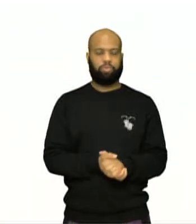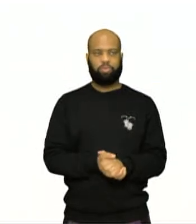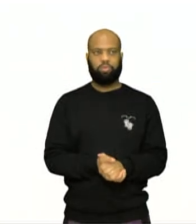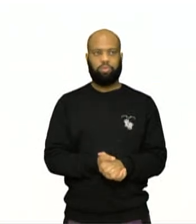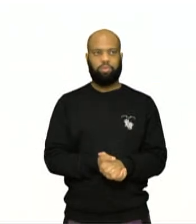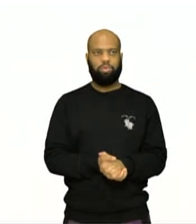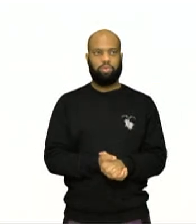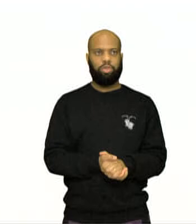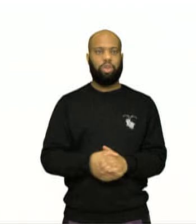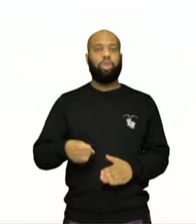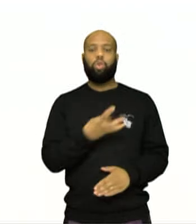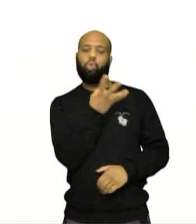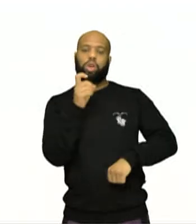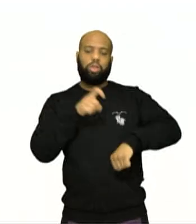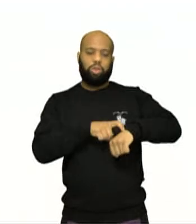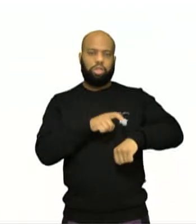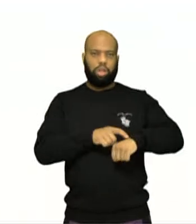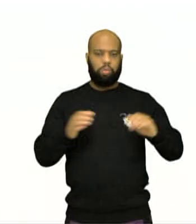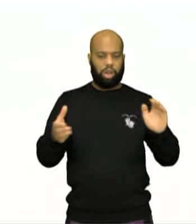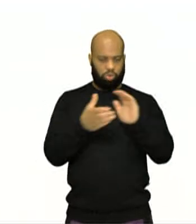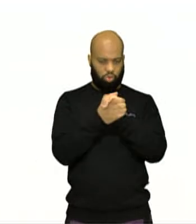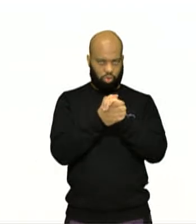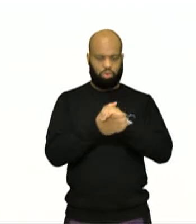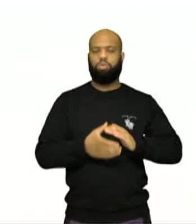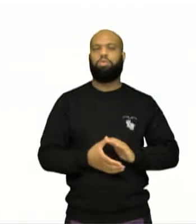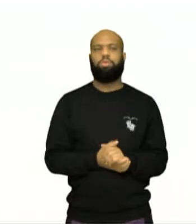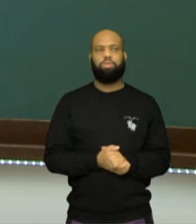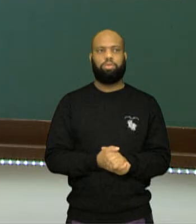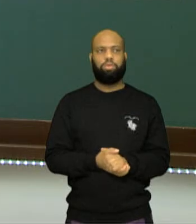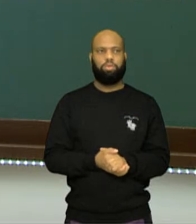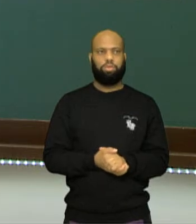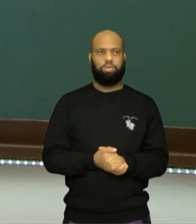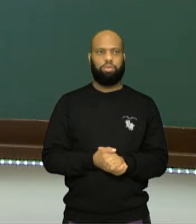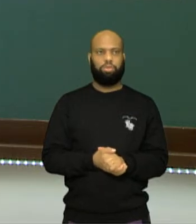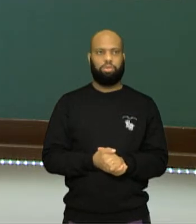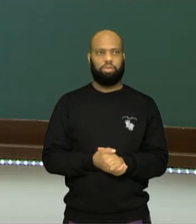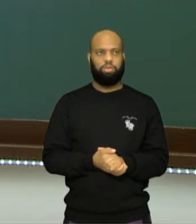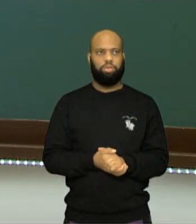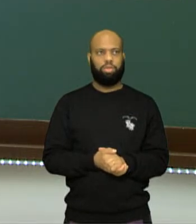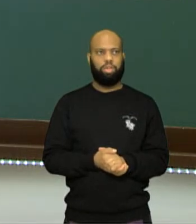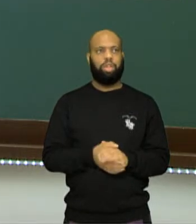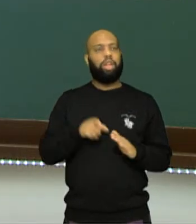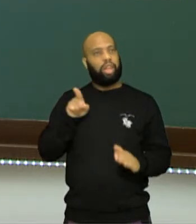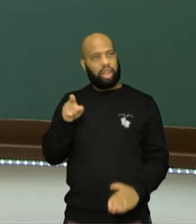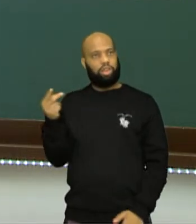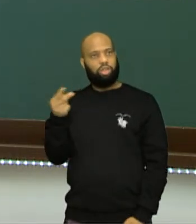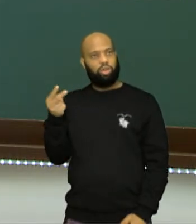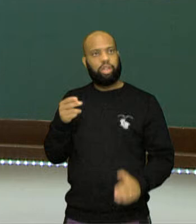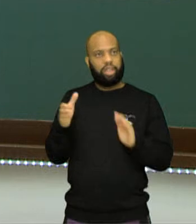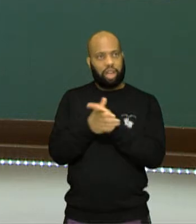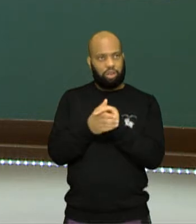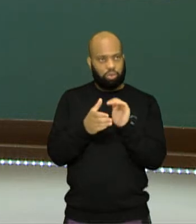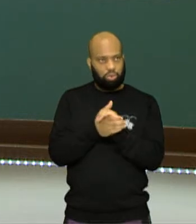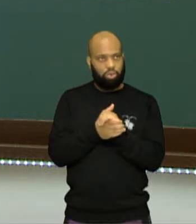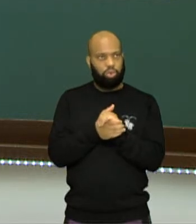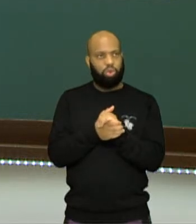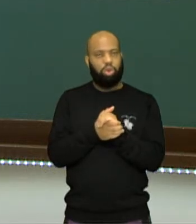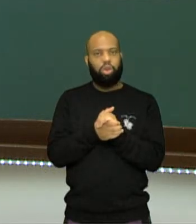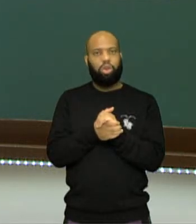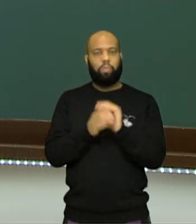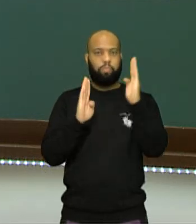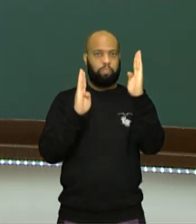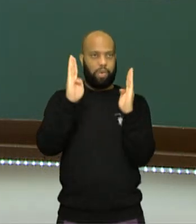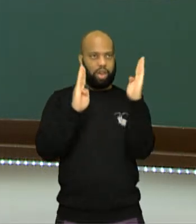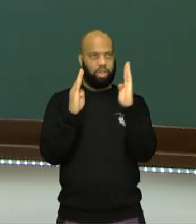been married? Por quanto tempo eles estão casados? They have been married for 45 years. Eles estão casados por 45 anos.